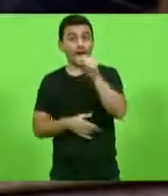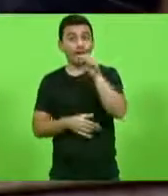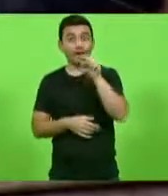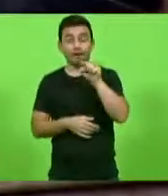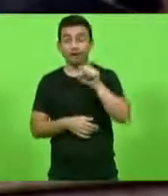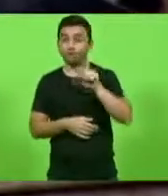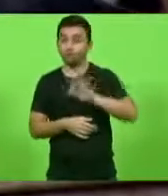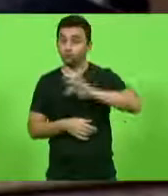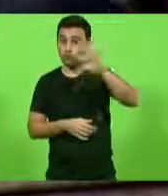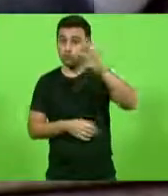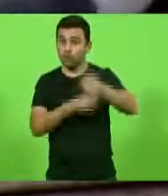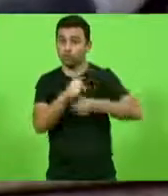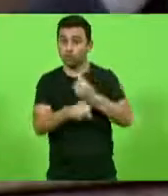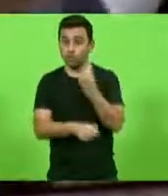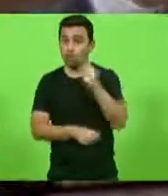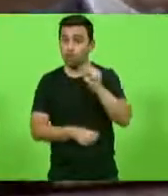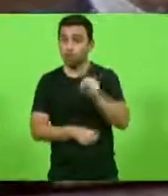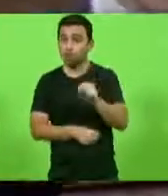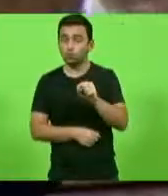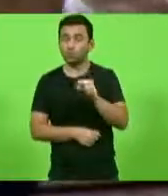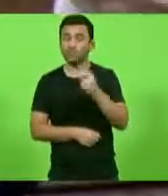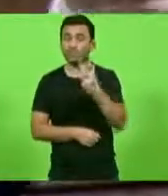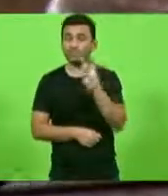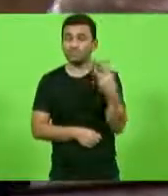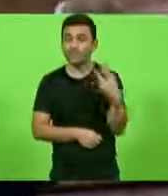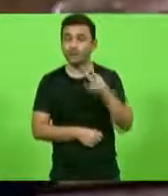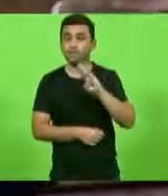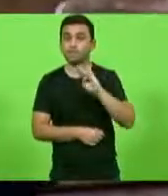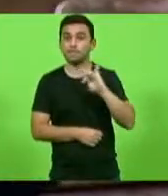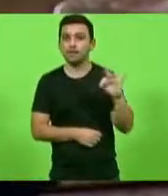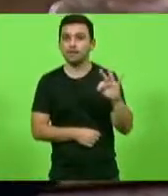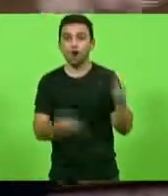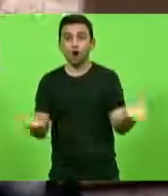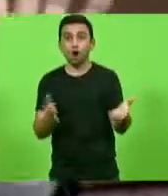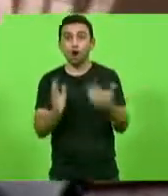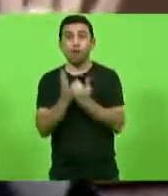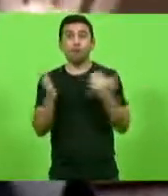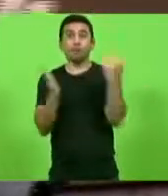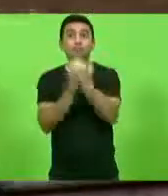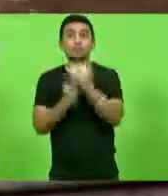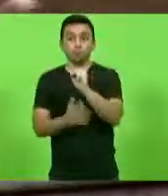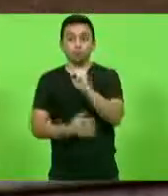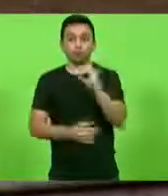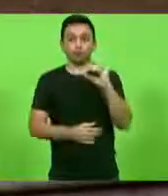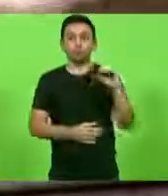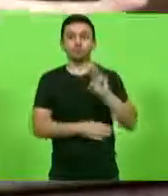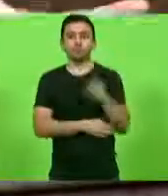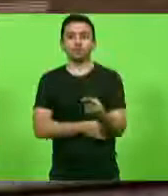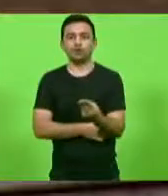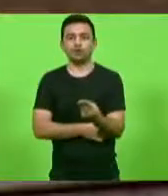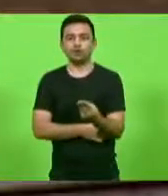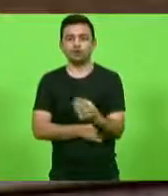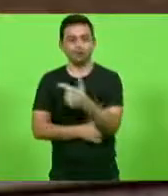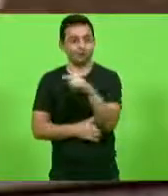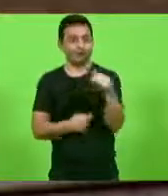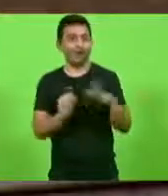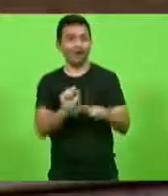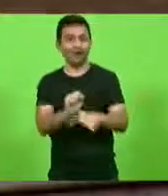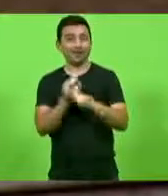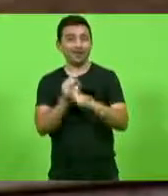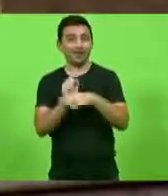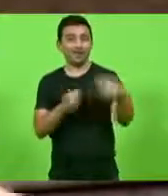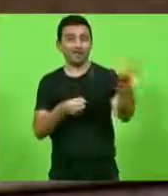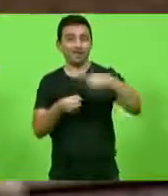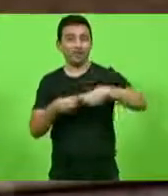déficit programado de 1,23 bi, e estamos aumentando em 800 milhões. E não há nenhuma garantia que esse dinheiro vai voltar